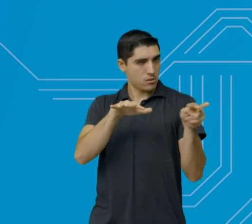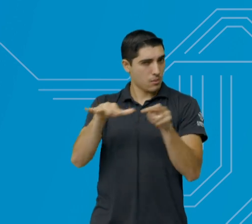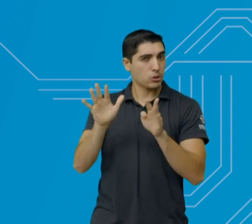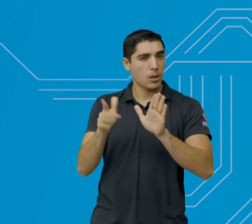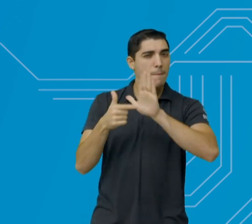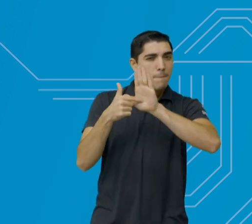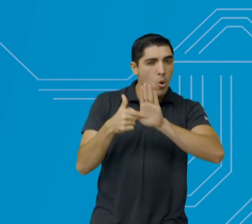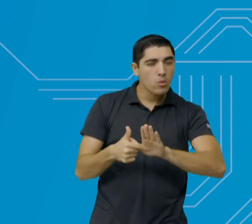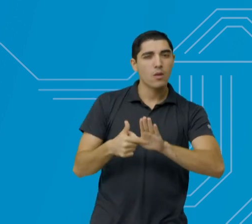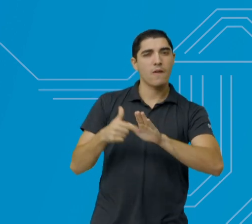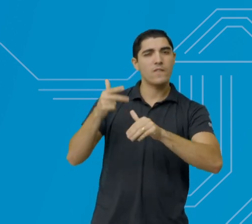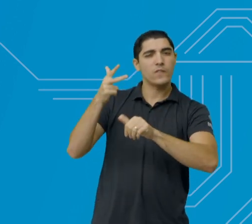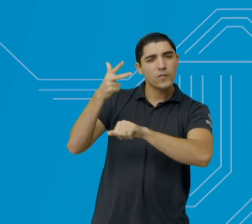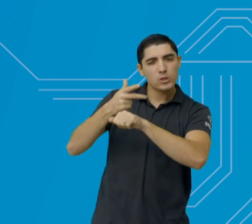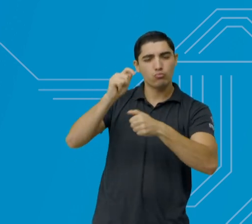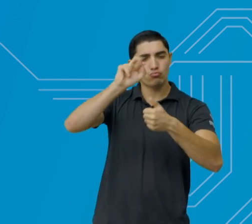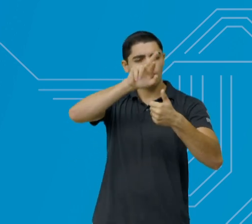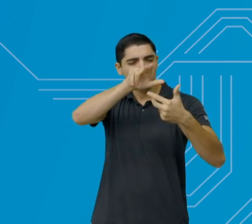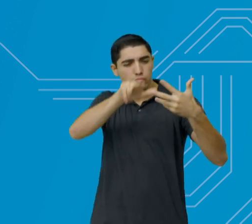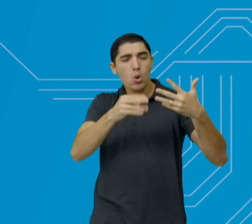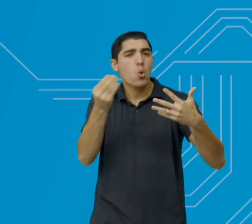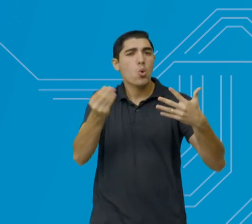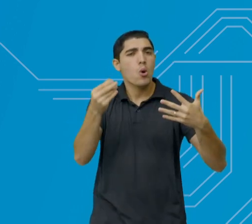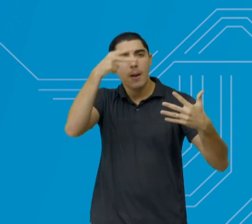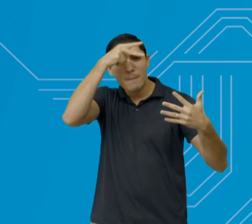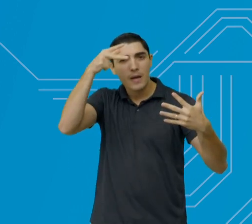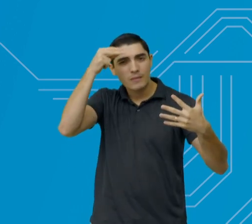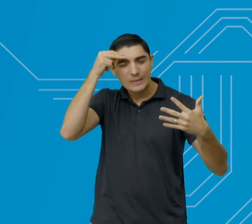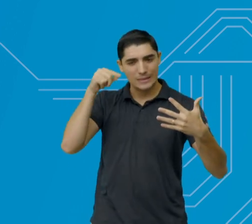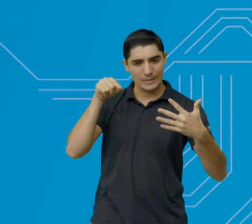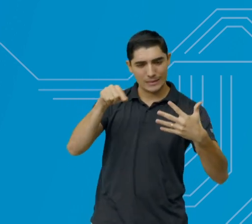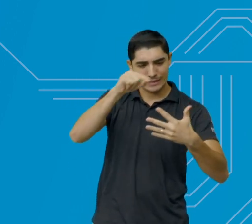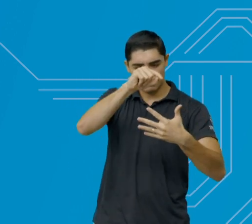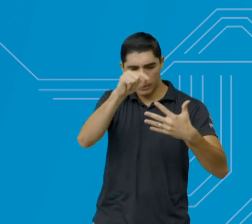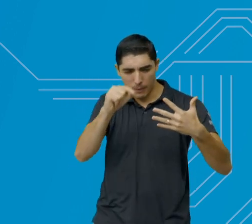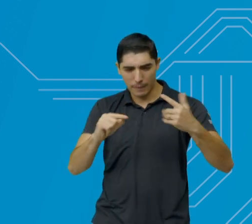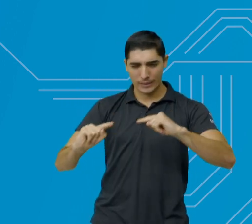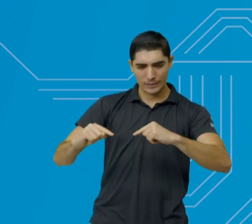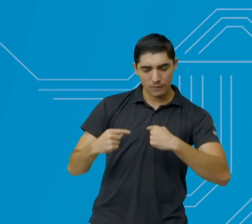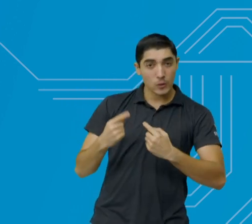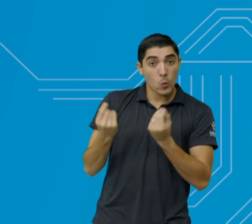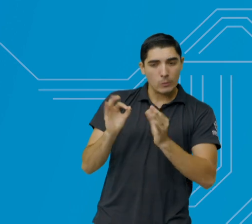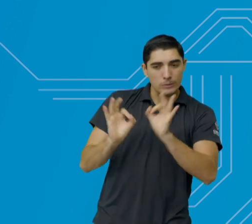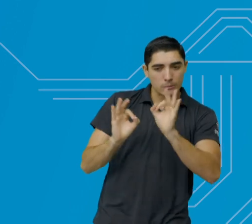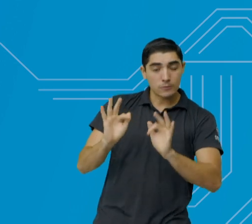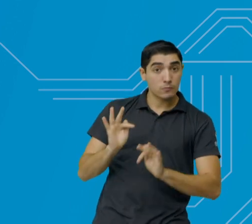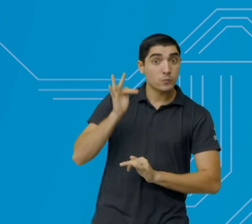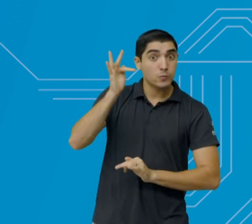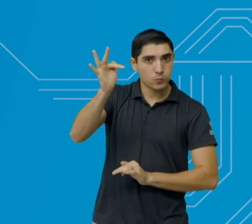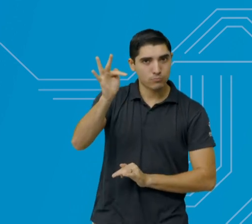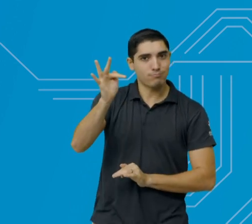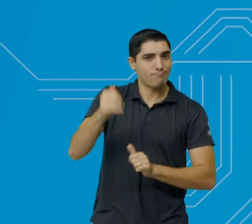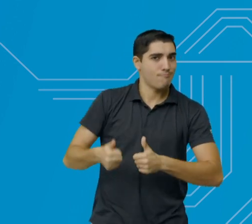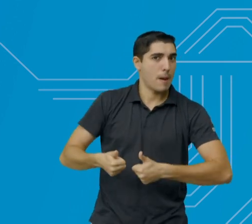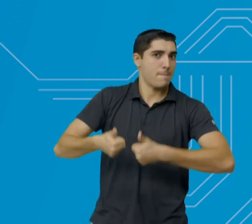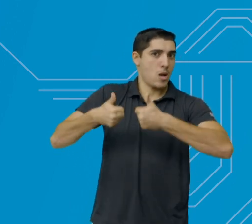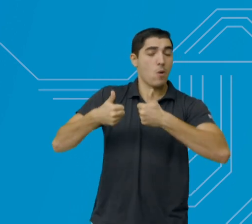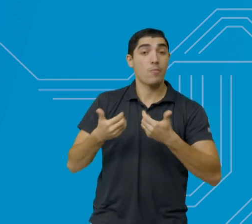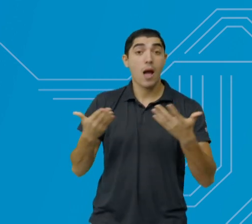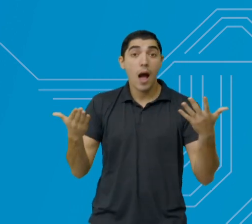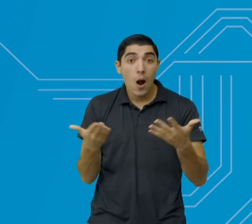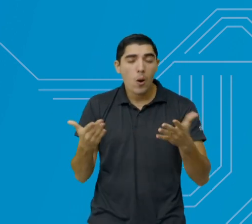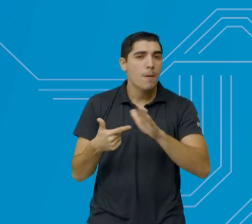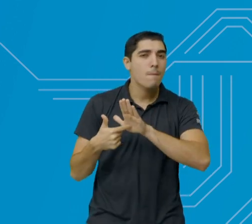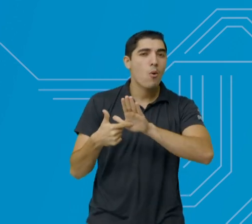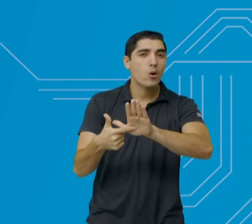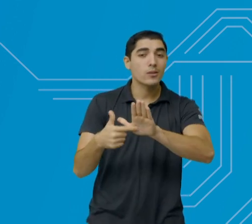semana, exibimos uma série especial sobre como o poder público tem se preparado para atender às demandas futuras. E agora